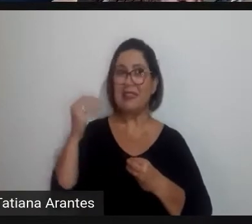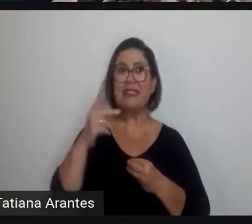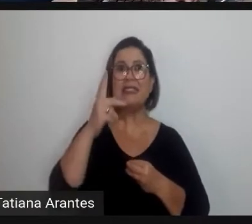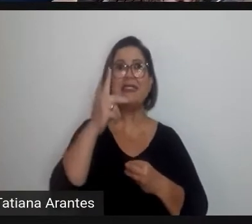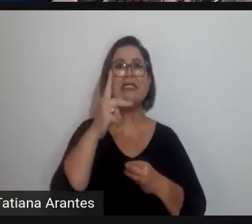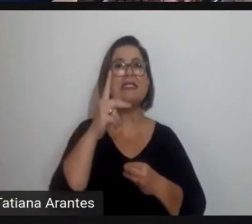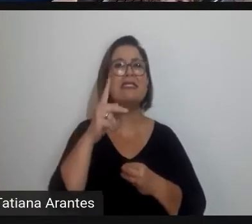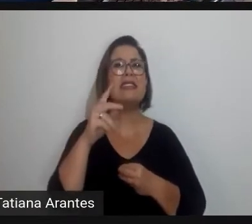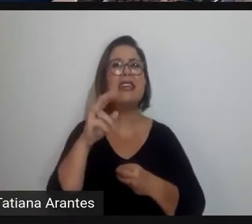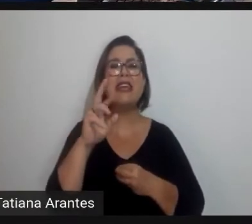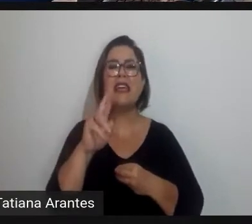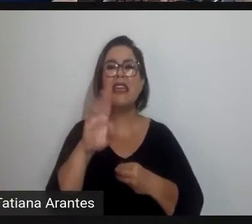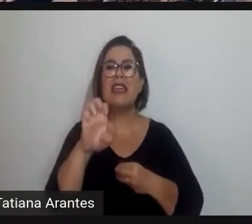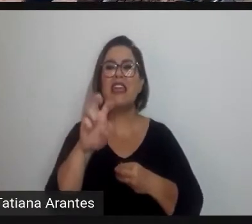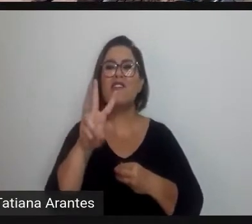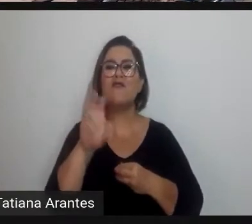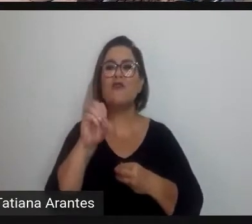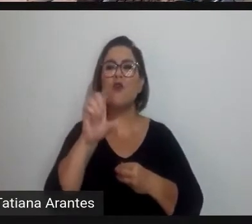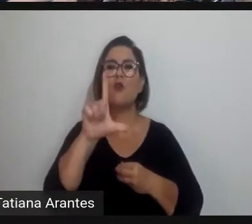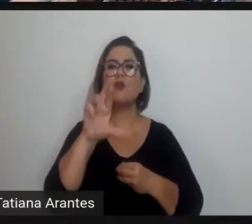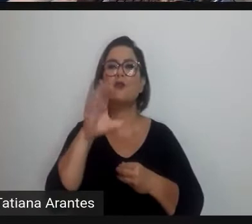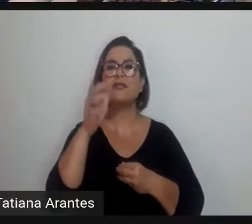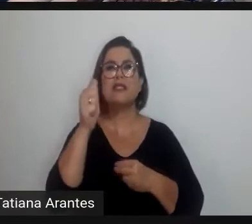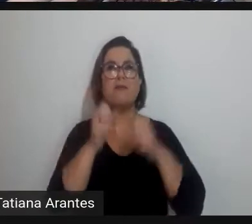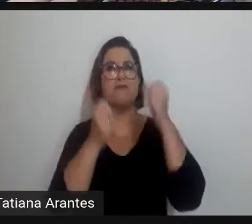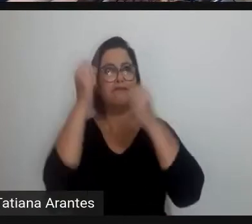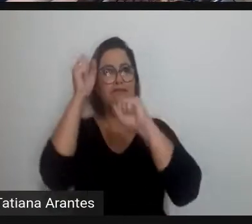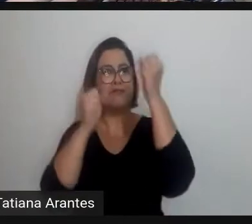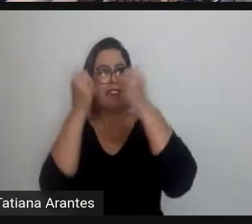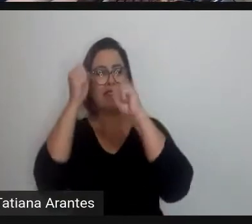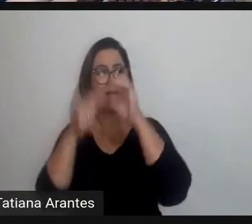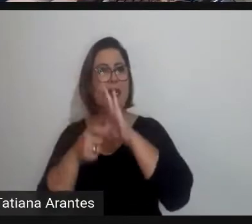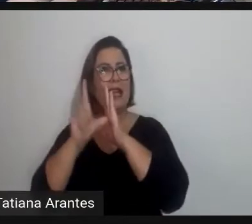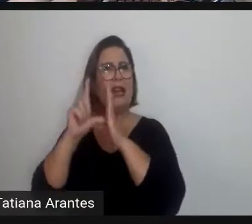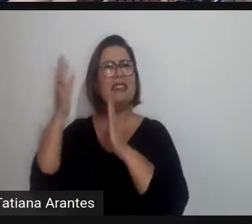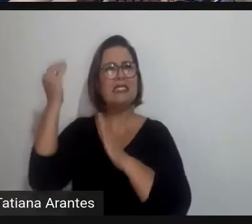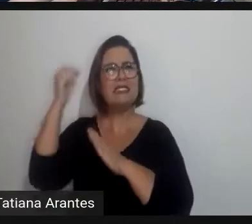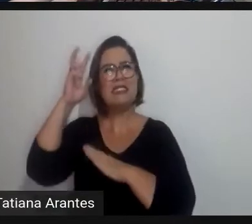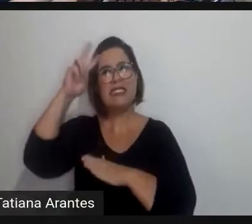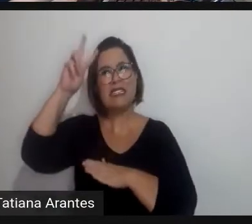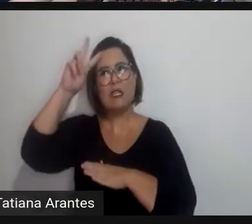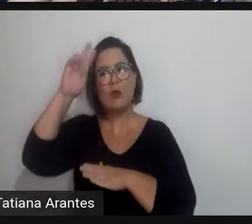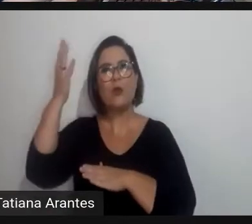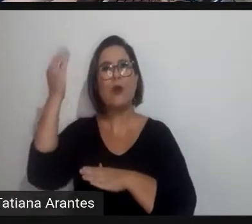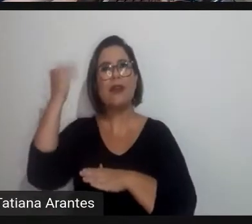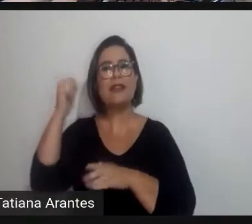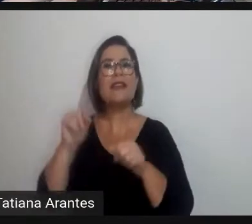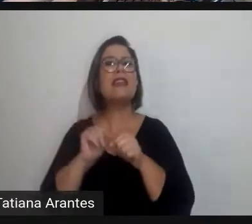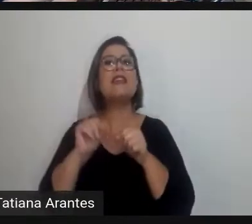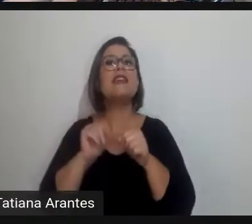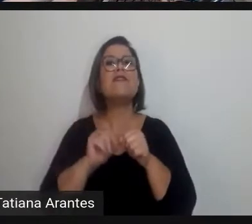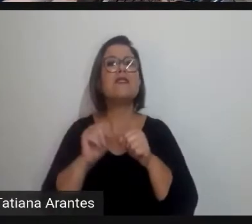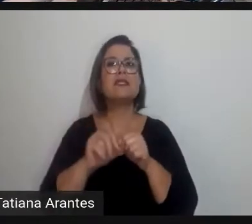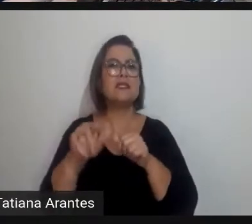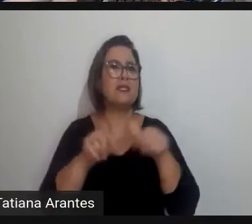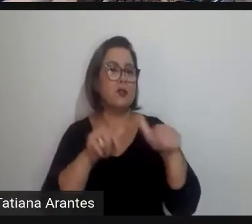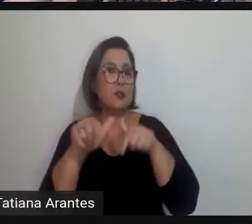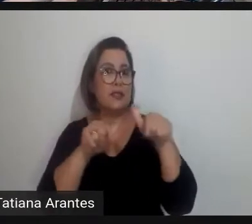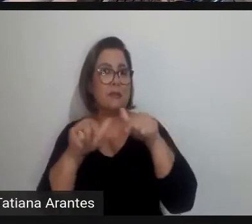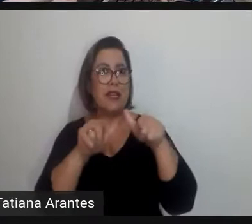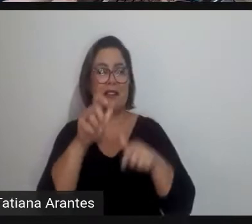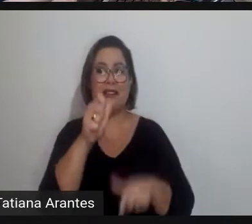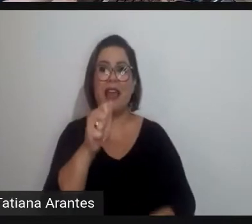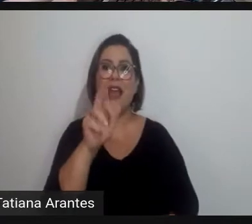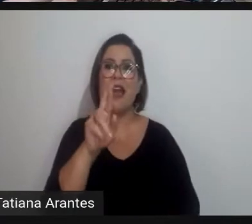industrial, o trabalho era realizado em domicílio pelos artesãos. A família, né,